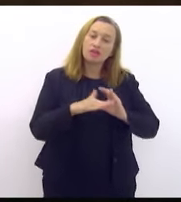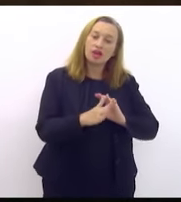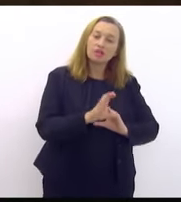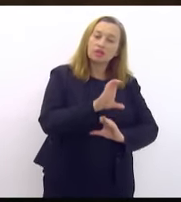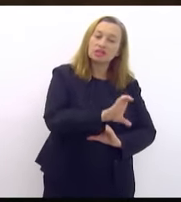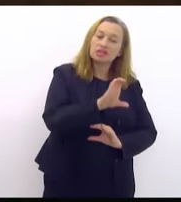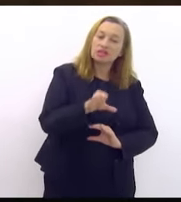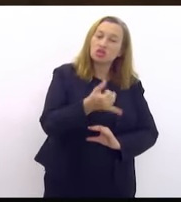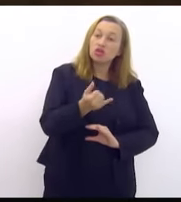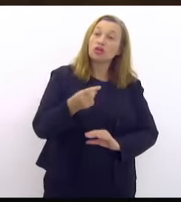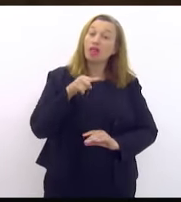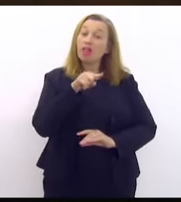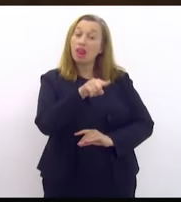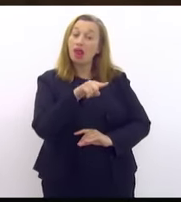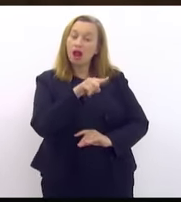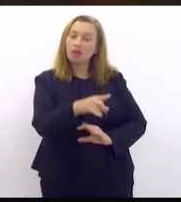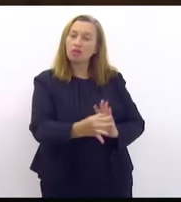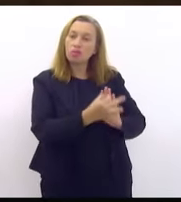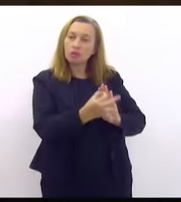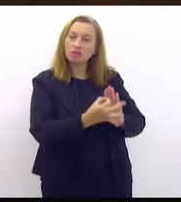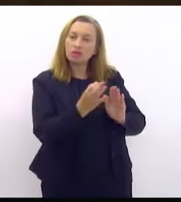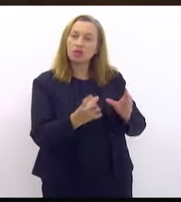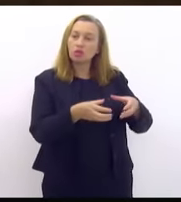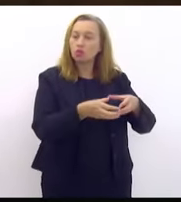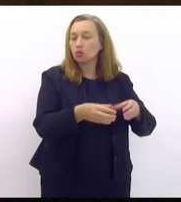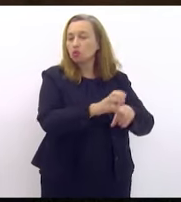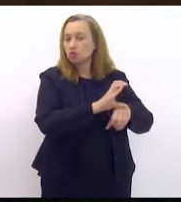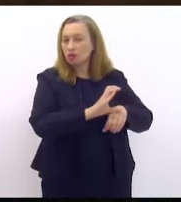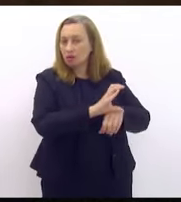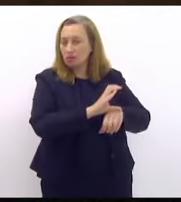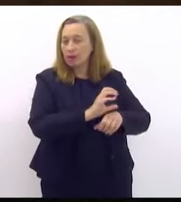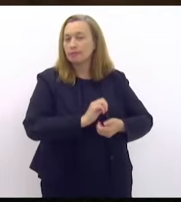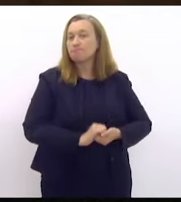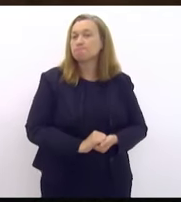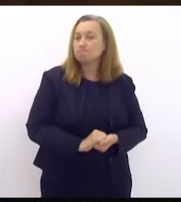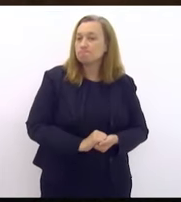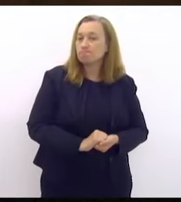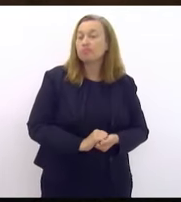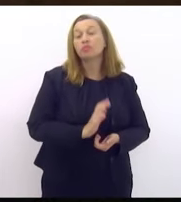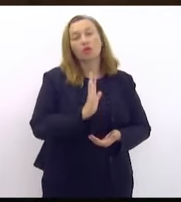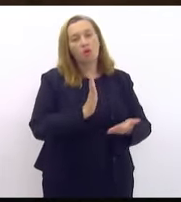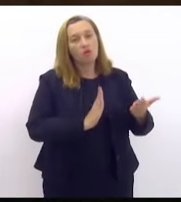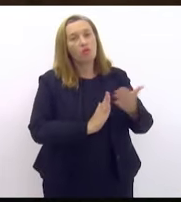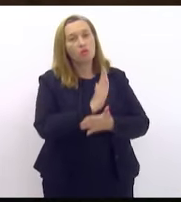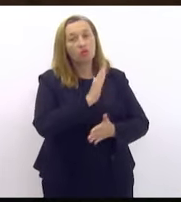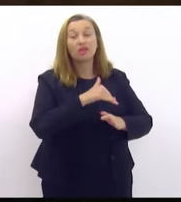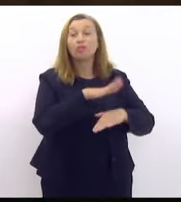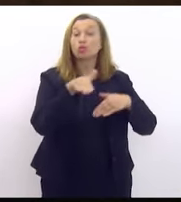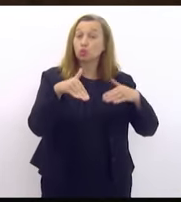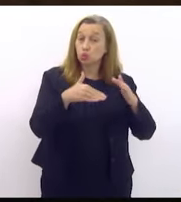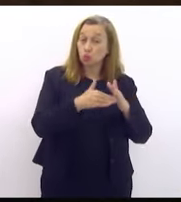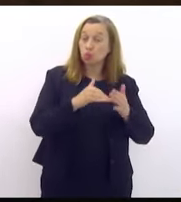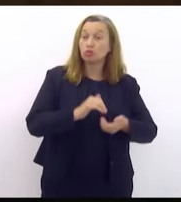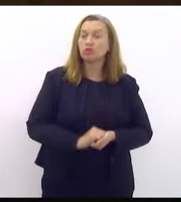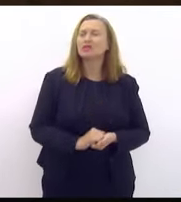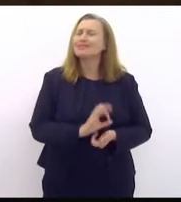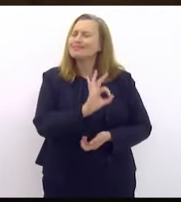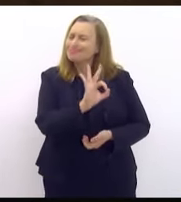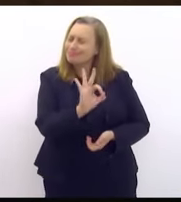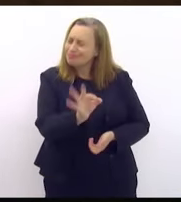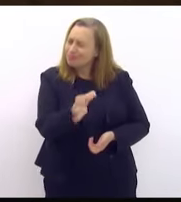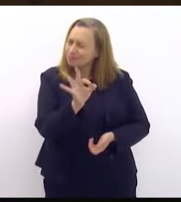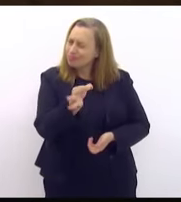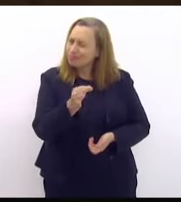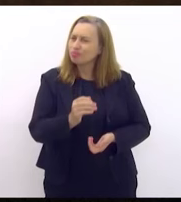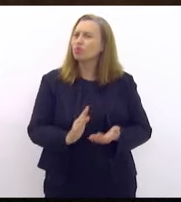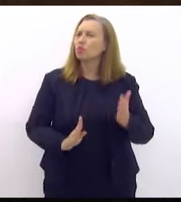lá demos o parecer pela constitucionalidade, né, que foi aprovado por todos. E, evidentemente,